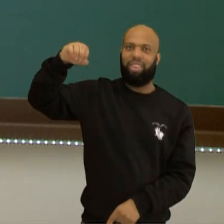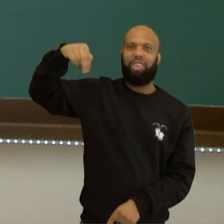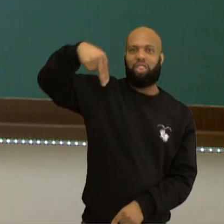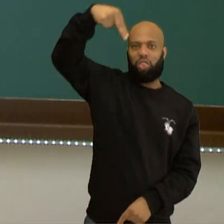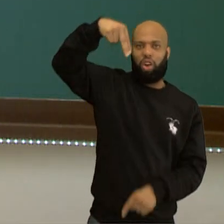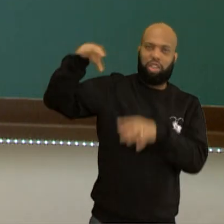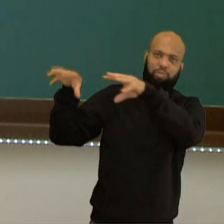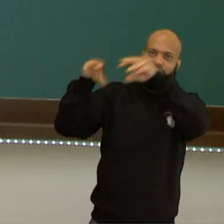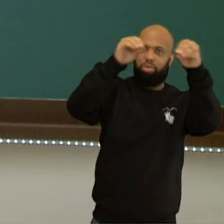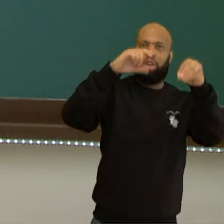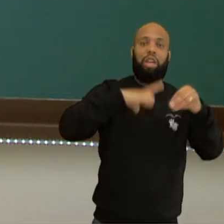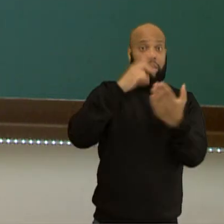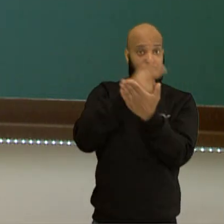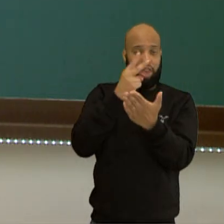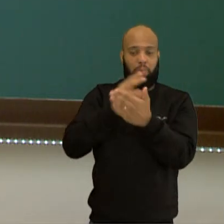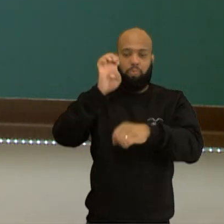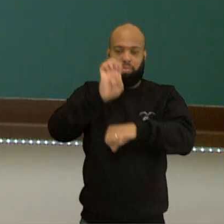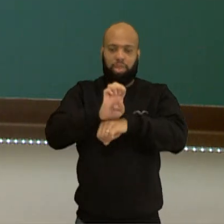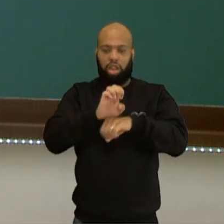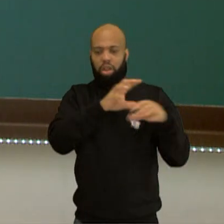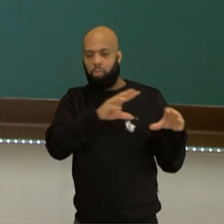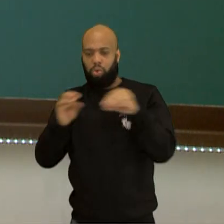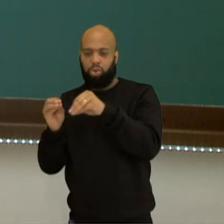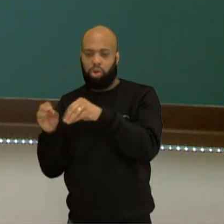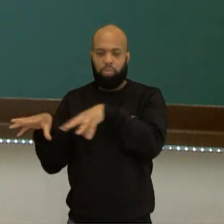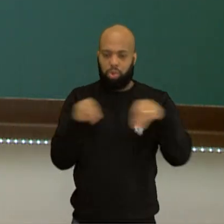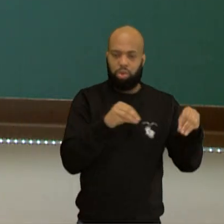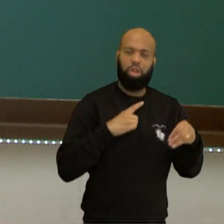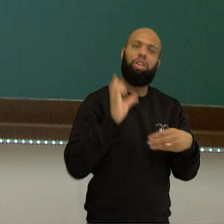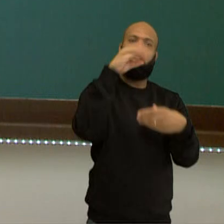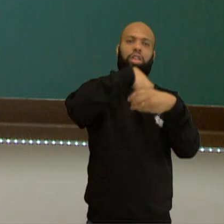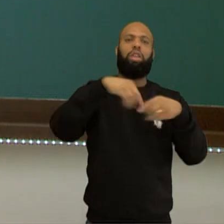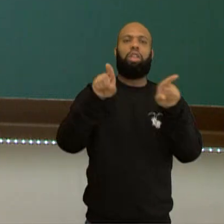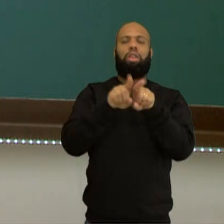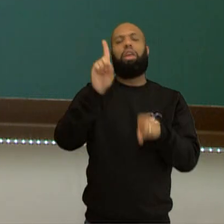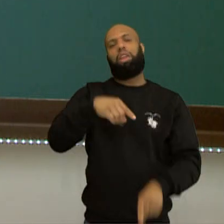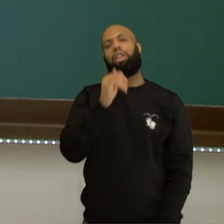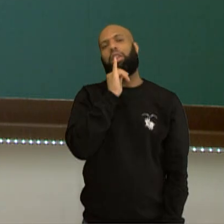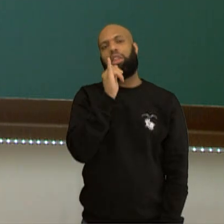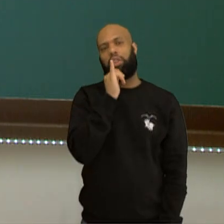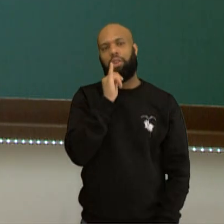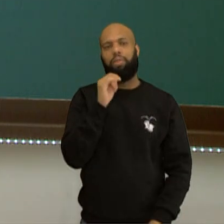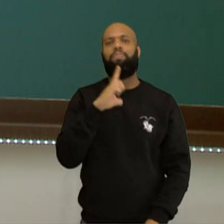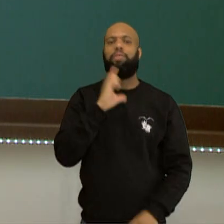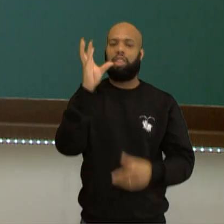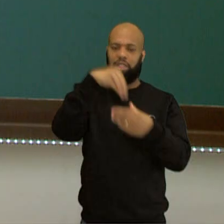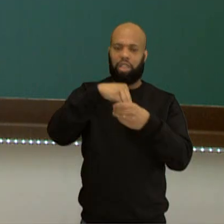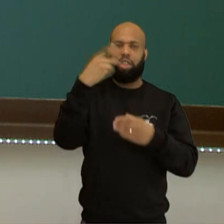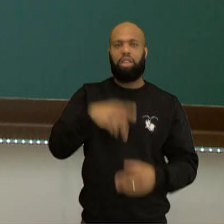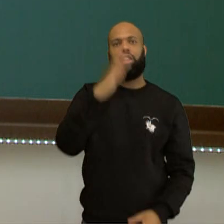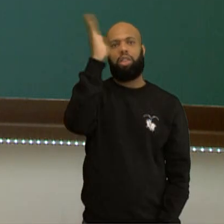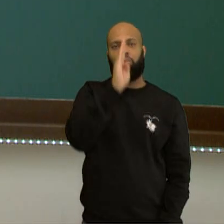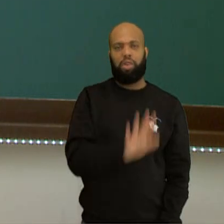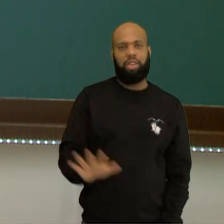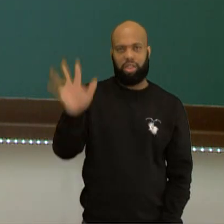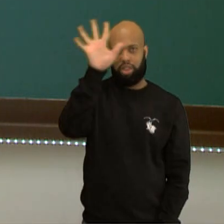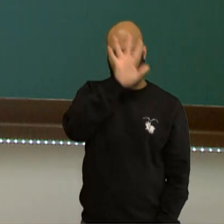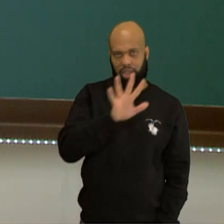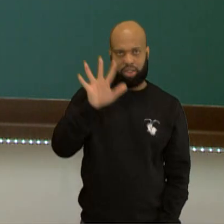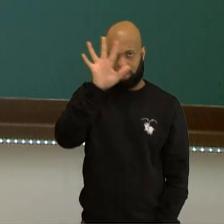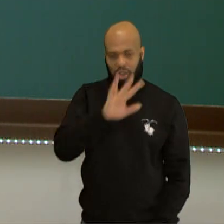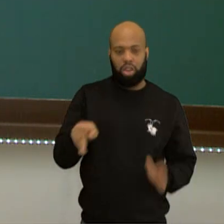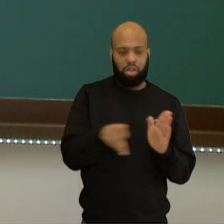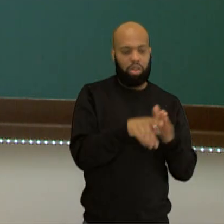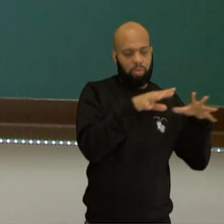uma mesma região, de um estado para o outro, são exemplos clássicos aí que a gente tem no território brasileiro de movimentação